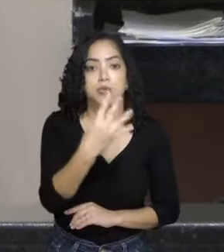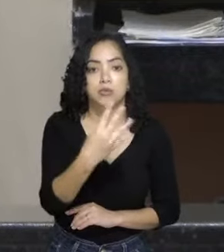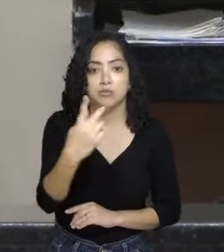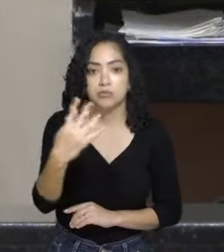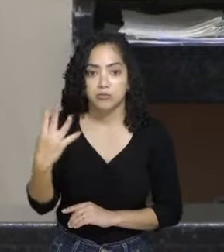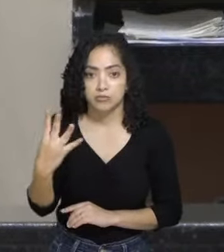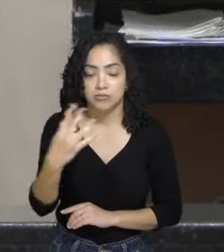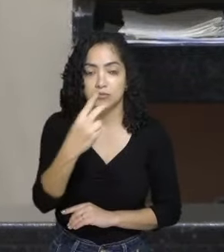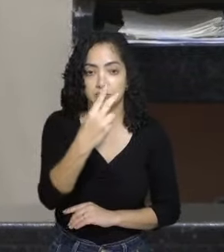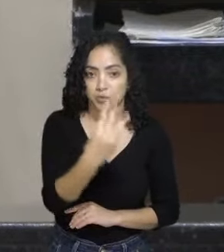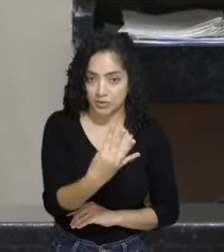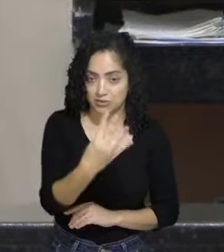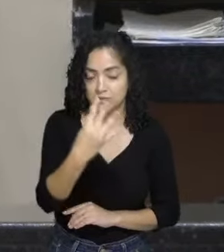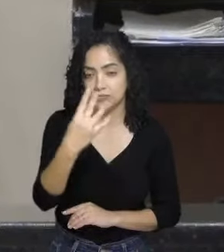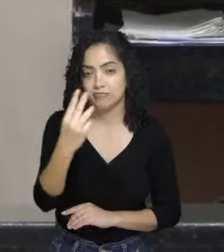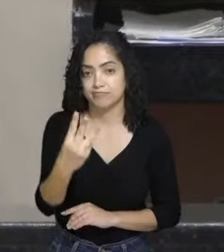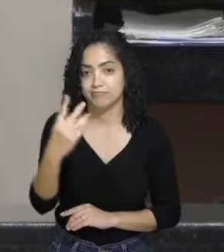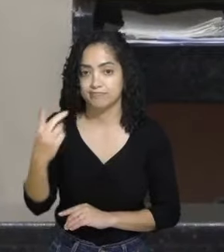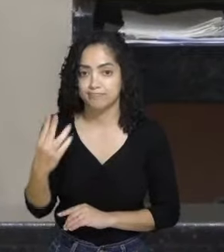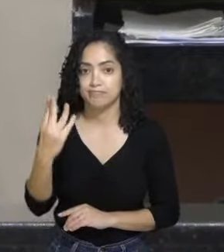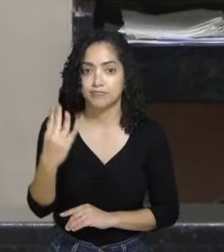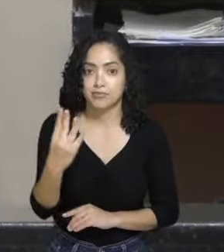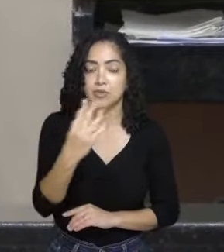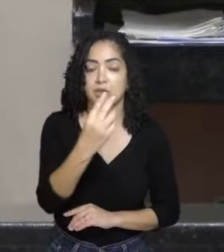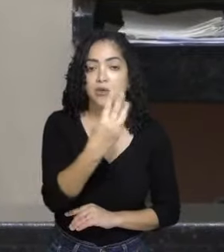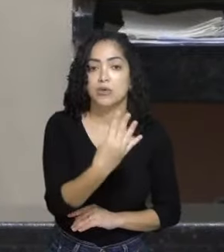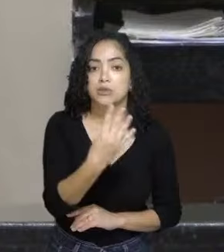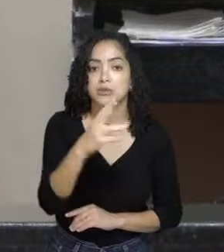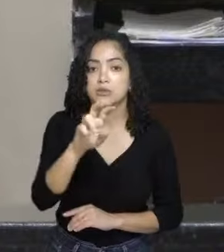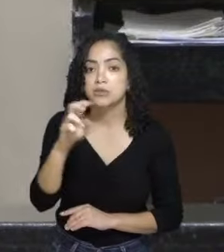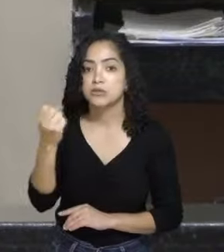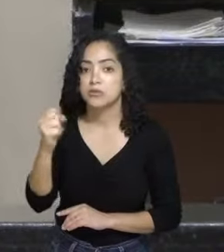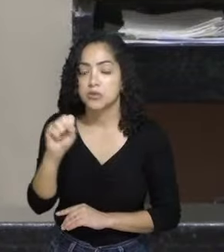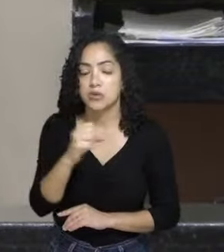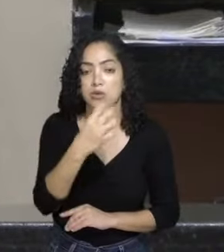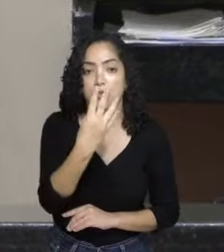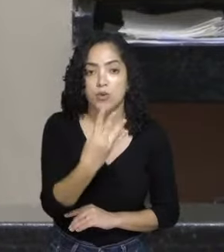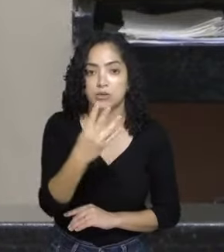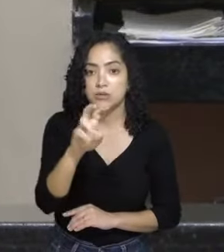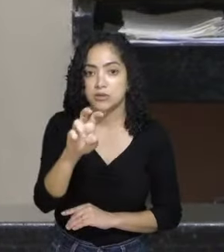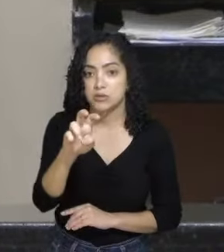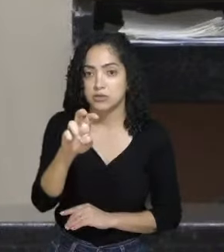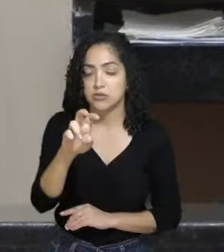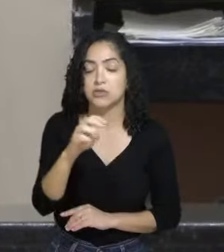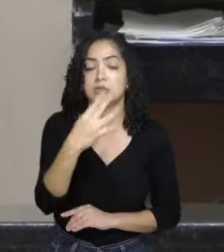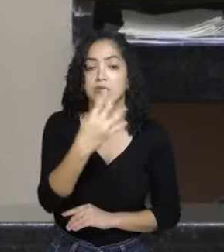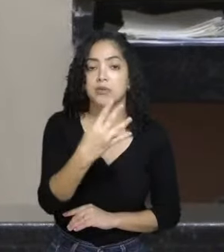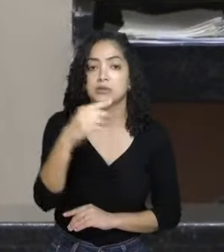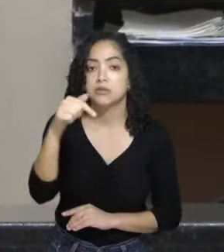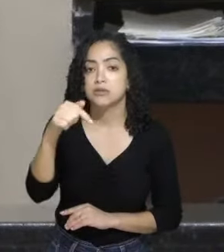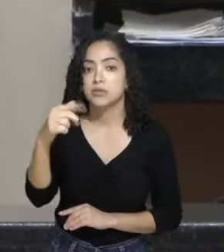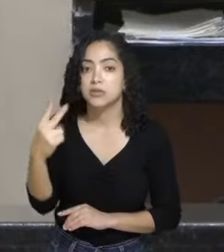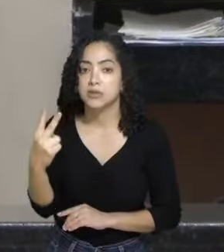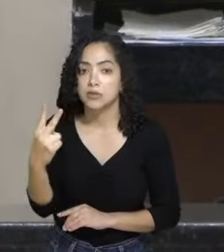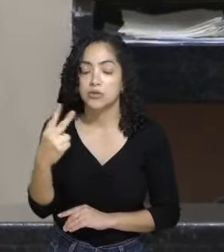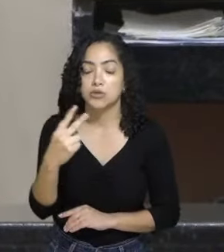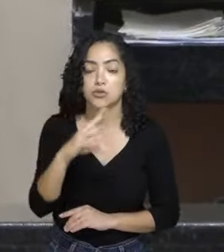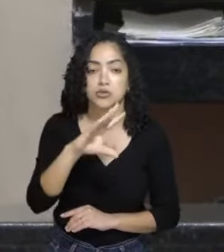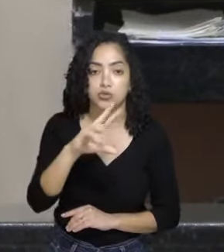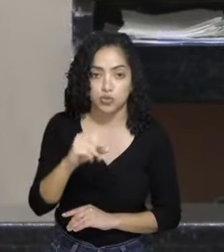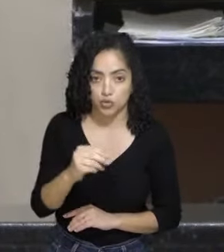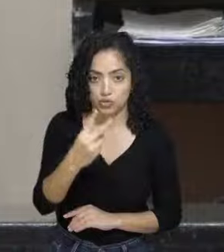414, 431, 458, 460 e 472, todos de